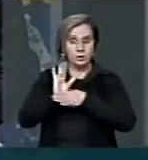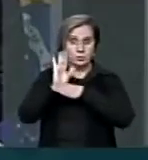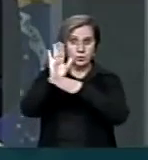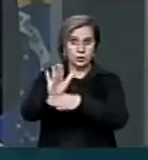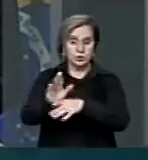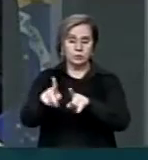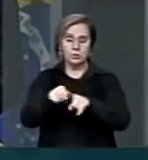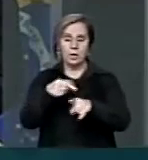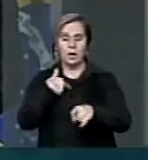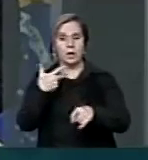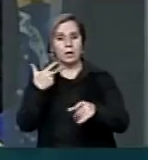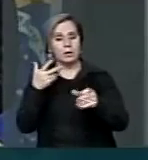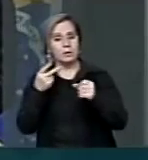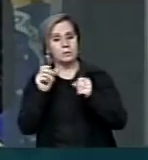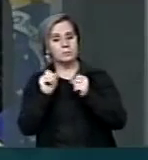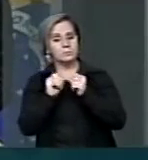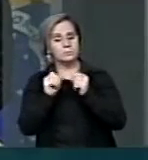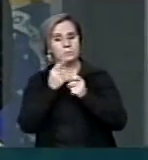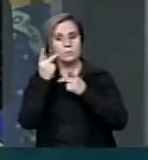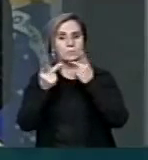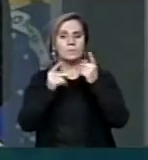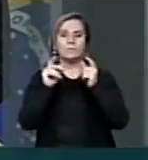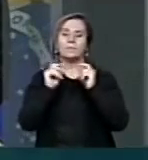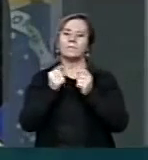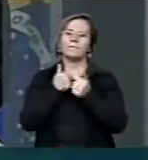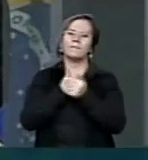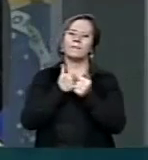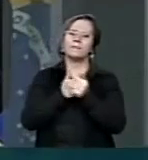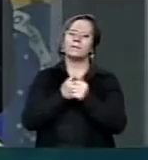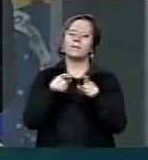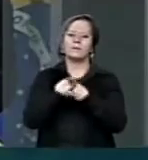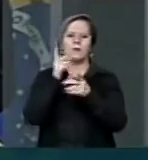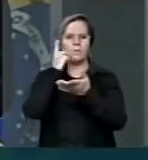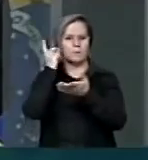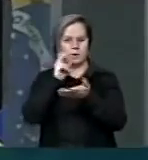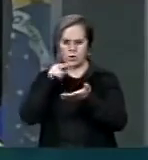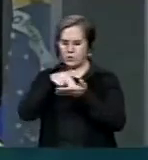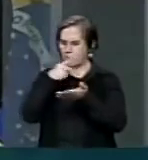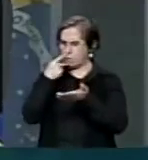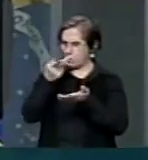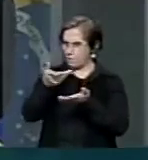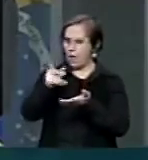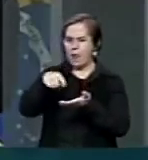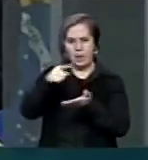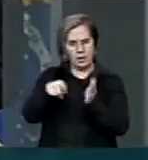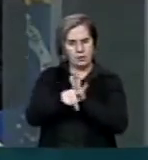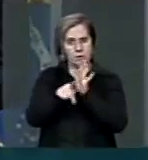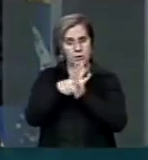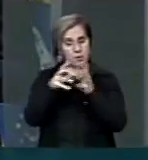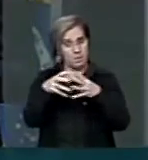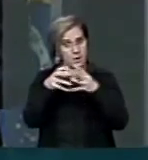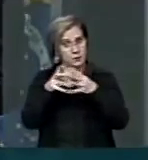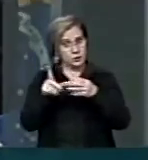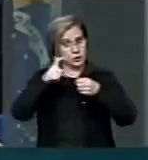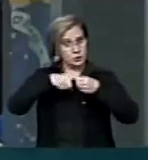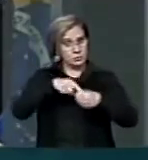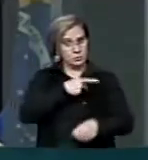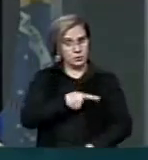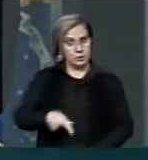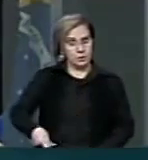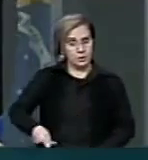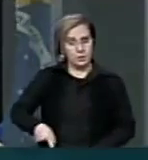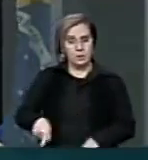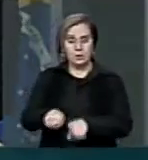quero fazer, inclusive o deputado ou a deputada que ocupou essa tribuna era do partido da presidente e culpava